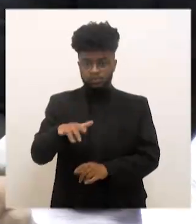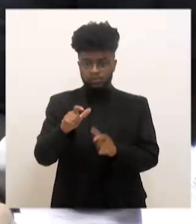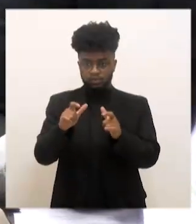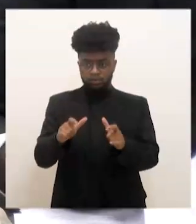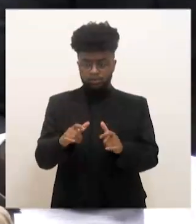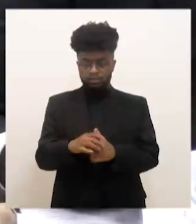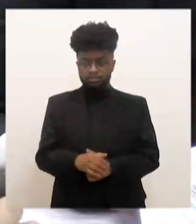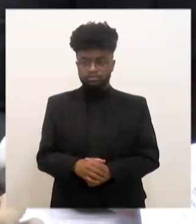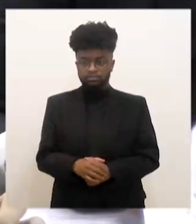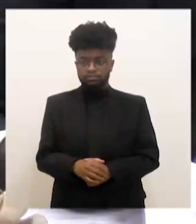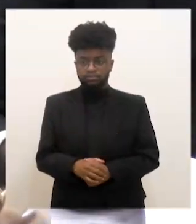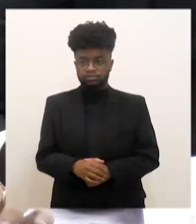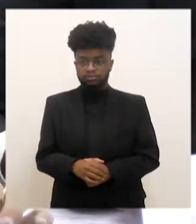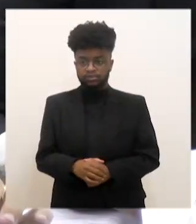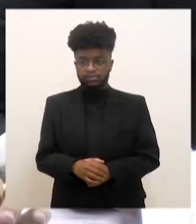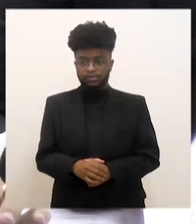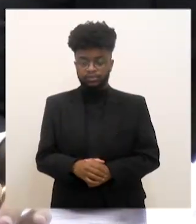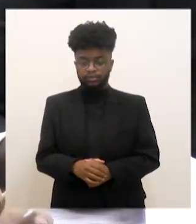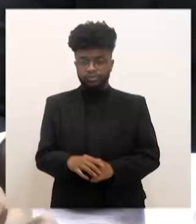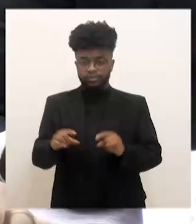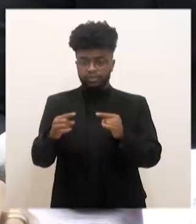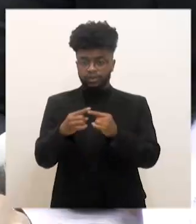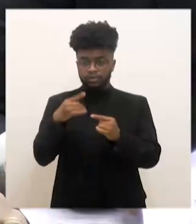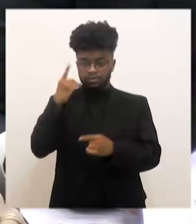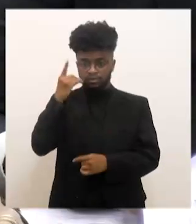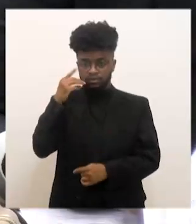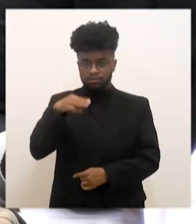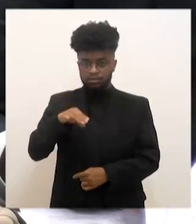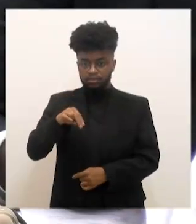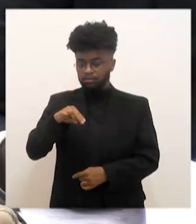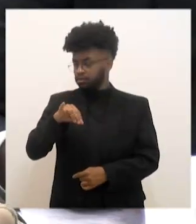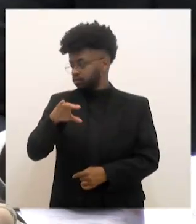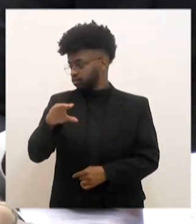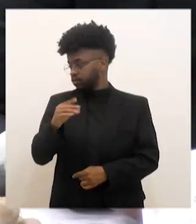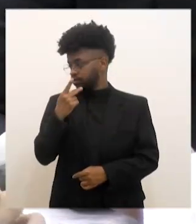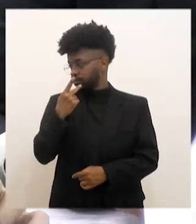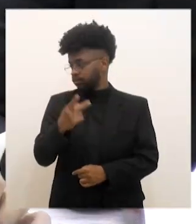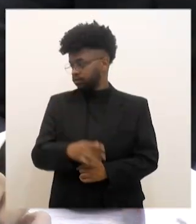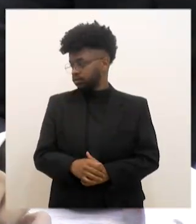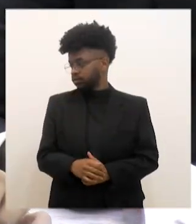só para, em cima do que o deputado Mink disse,